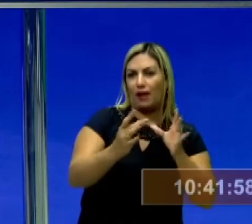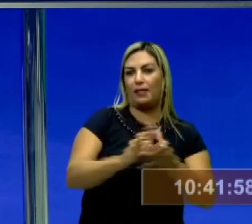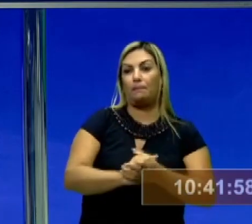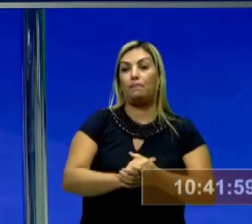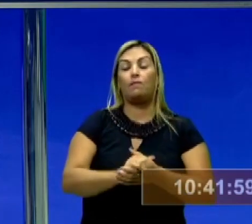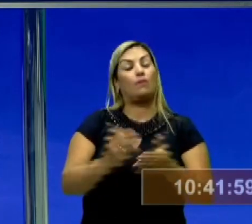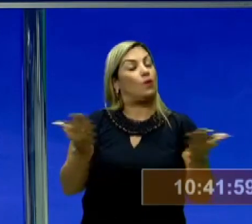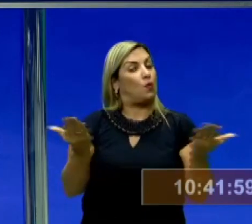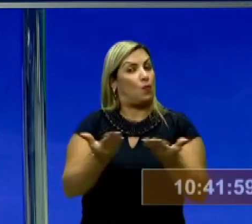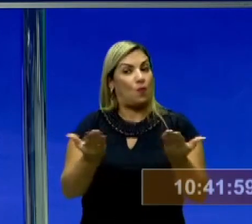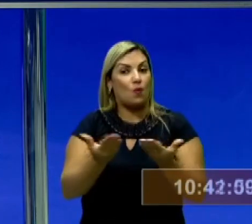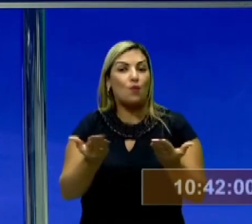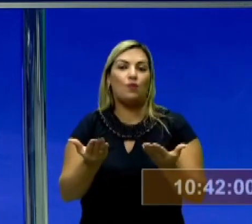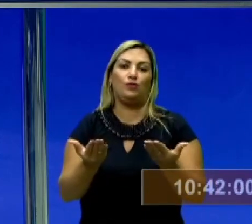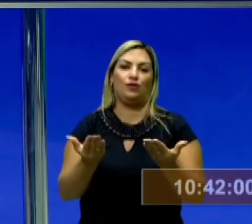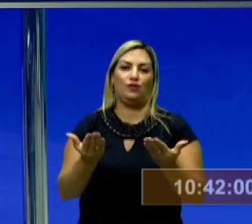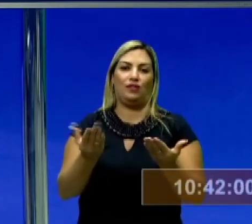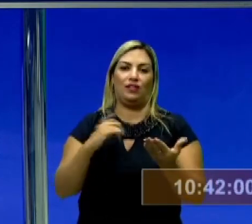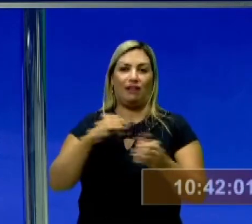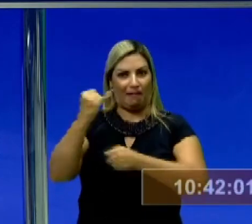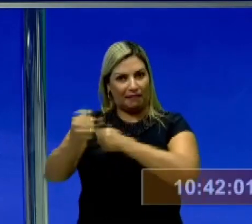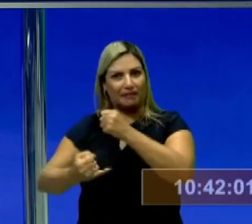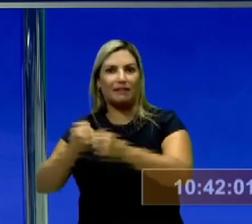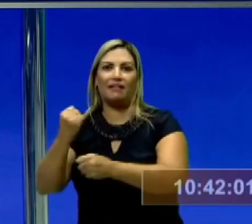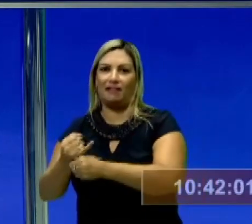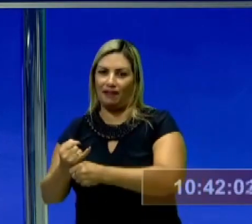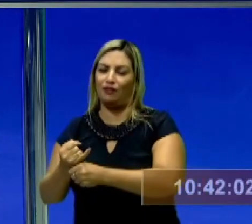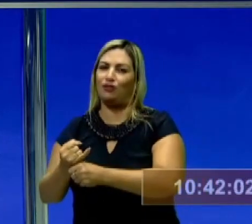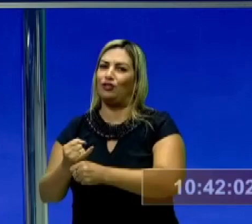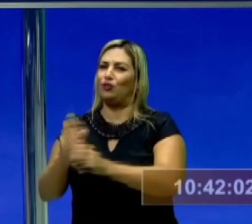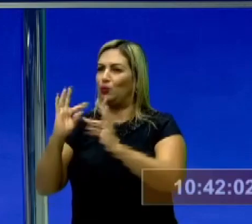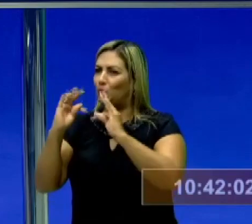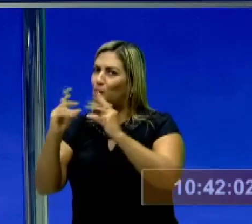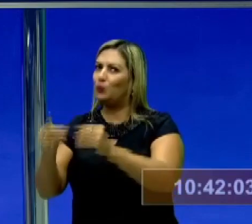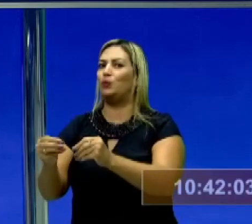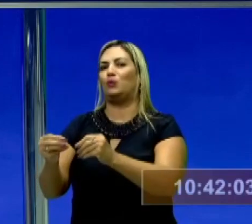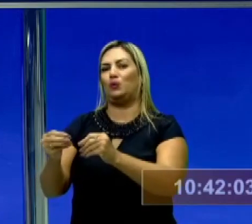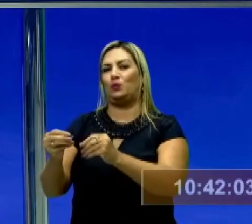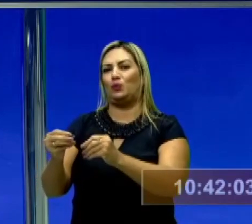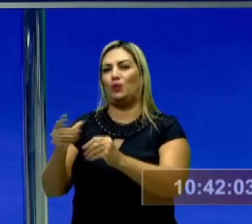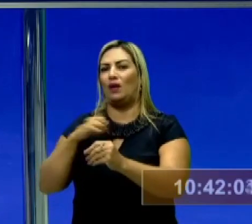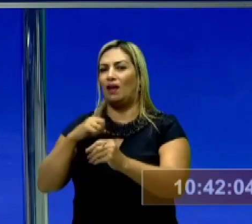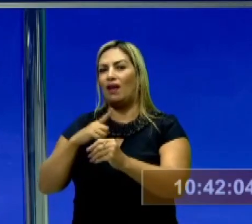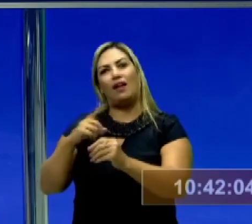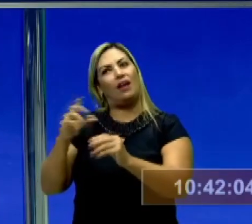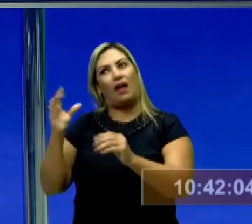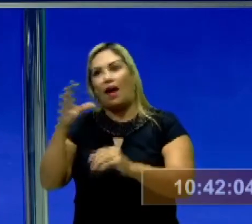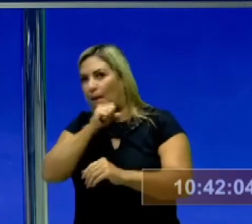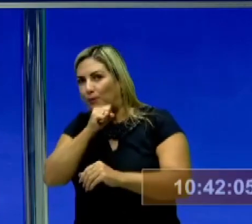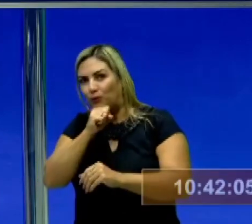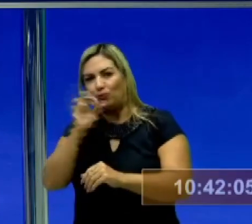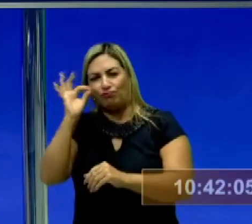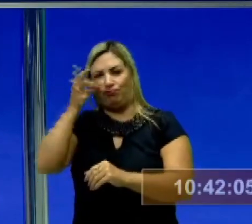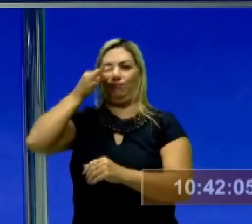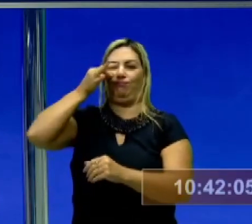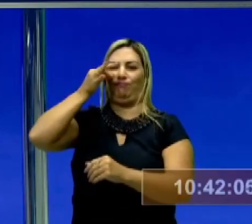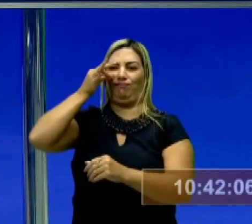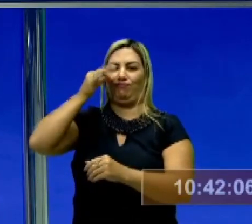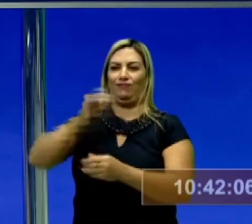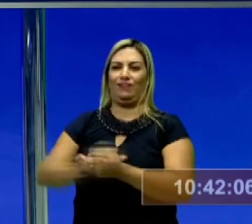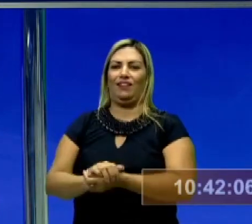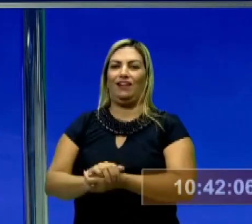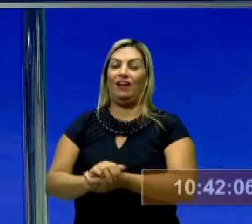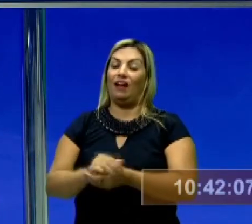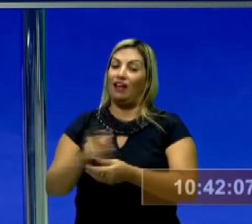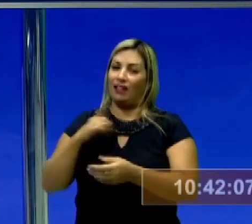Hoje, por conta da internet, todo esse acesso é feito de forma imediata. Então, da mesma forma